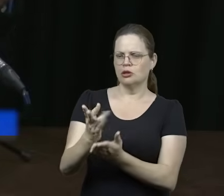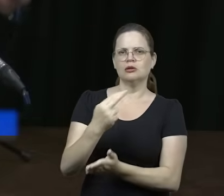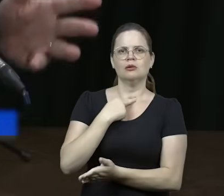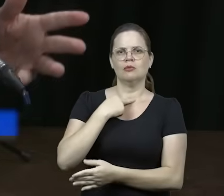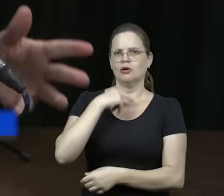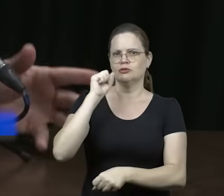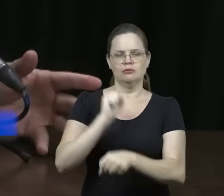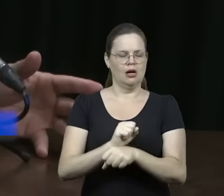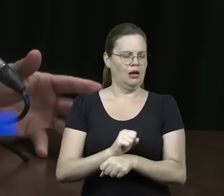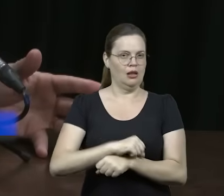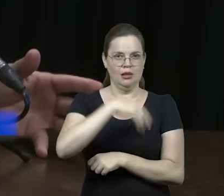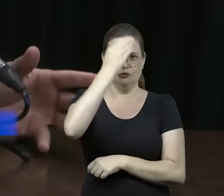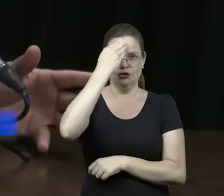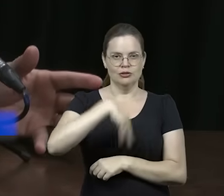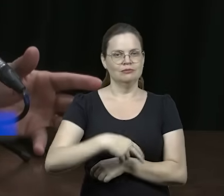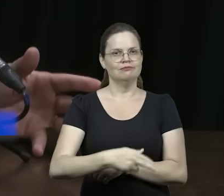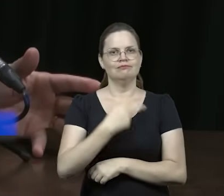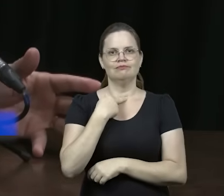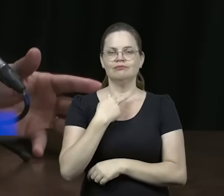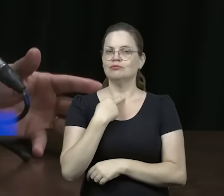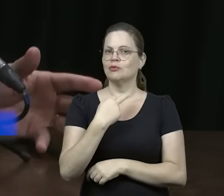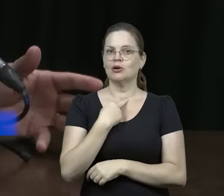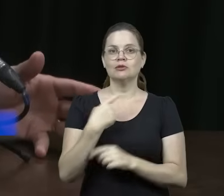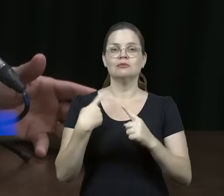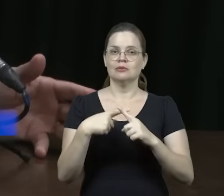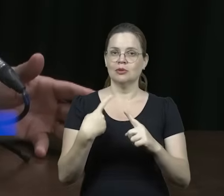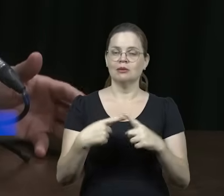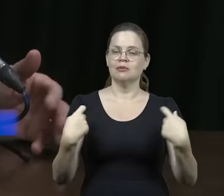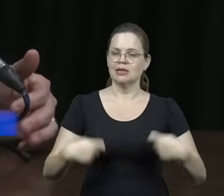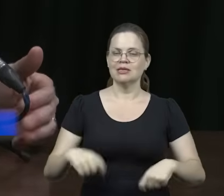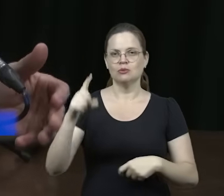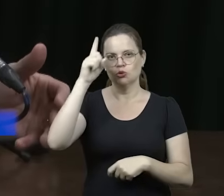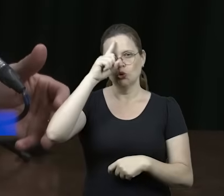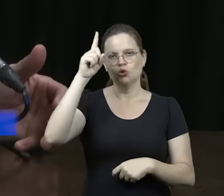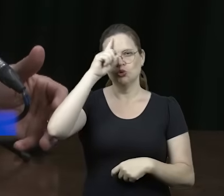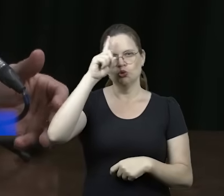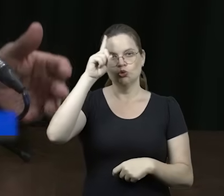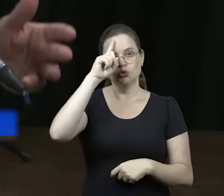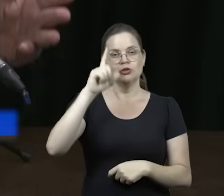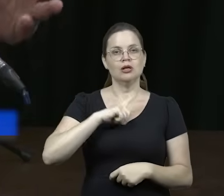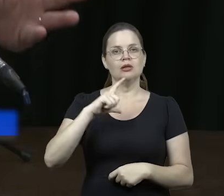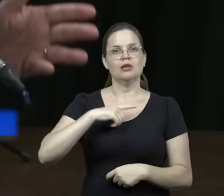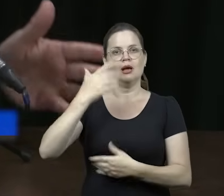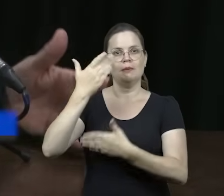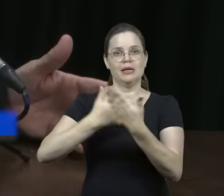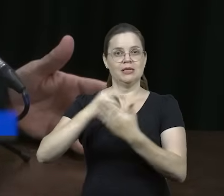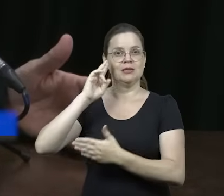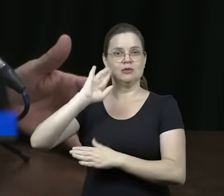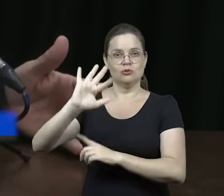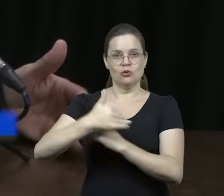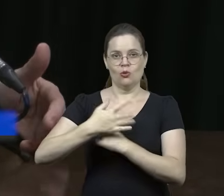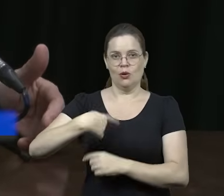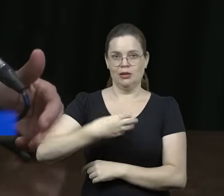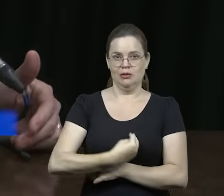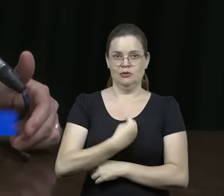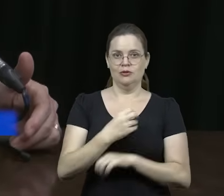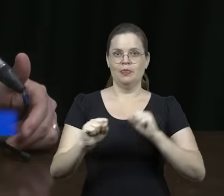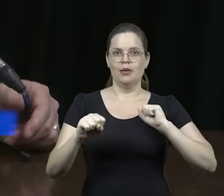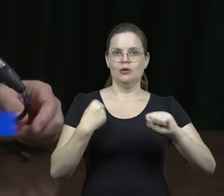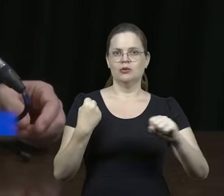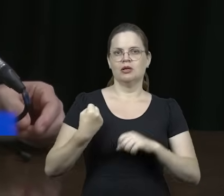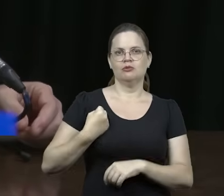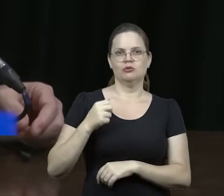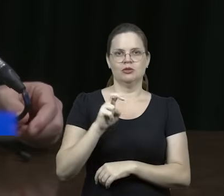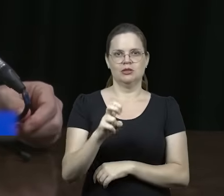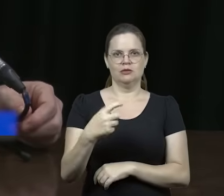nós precisamos nos abrigar debaixo dessa sombra todos os dias. O salmista, no Salmo 57, verso